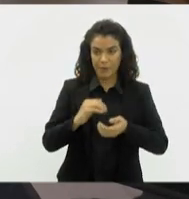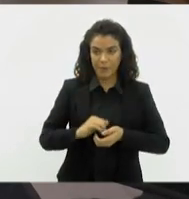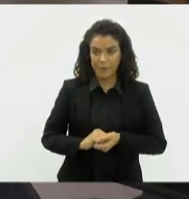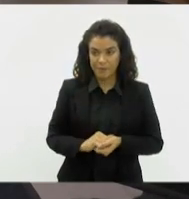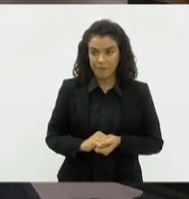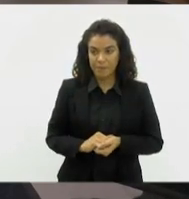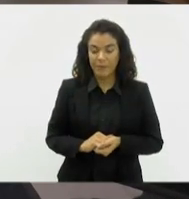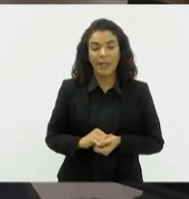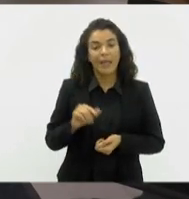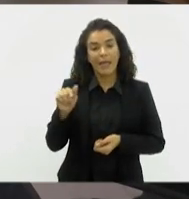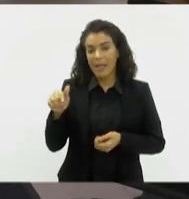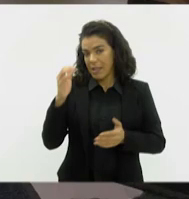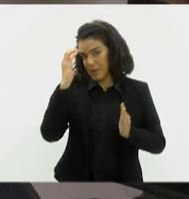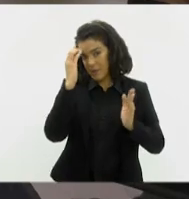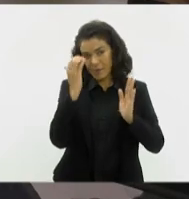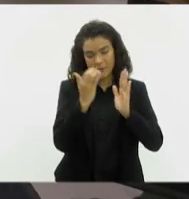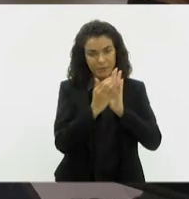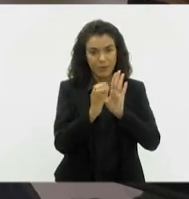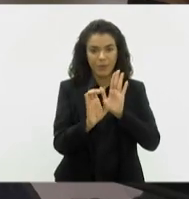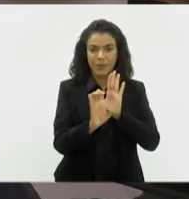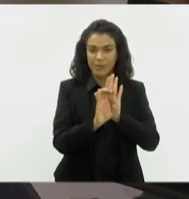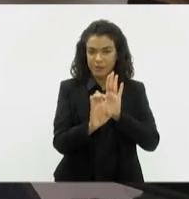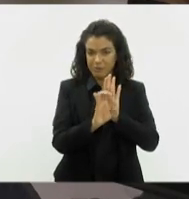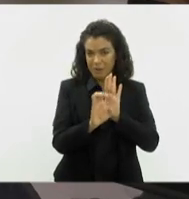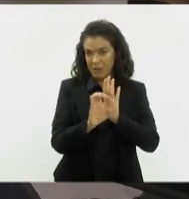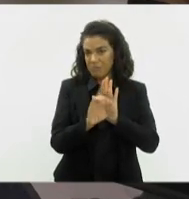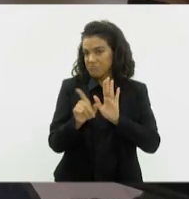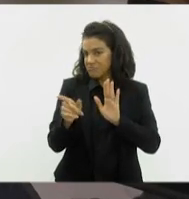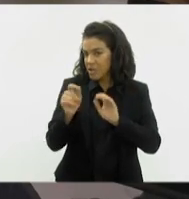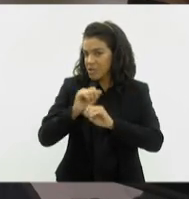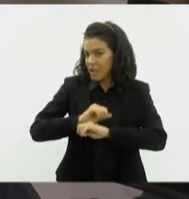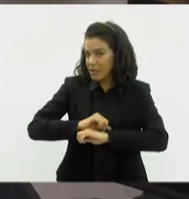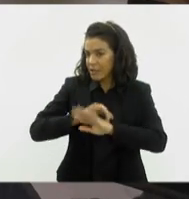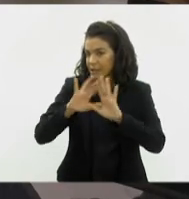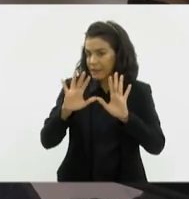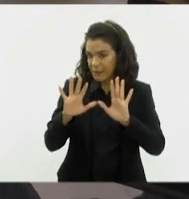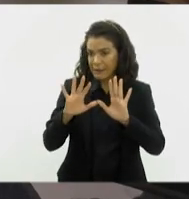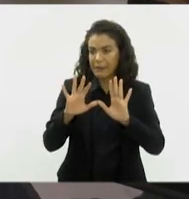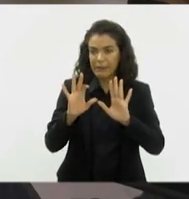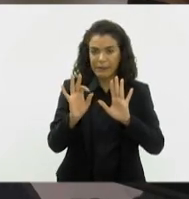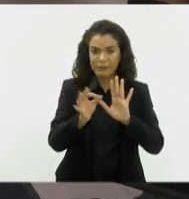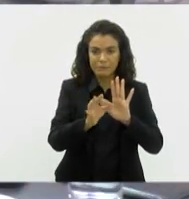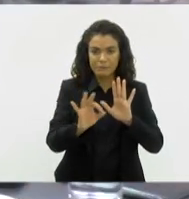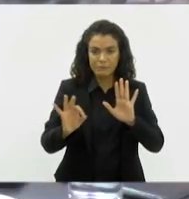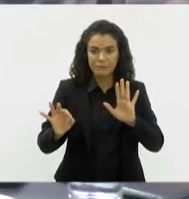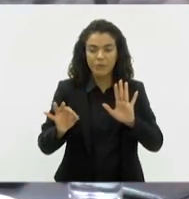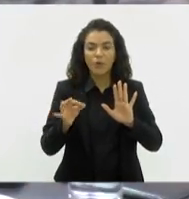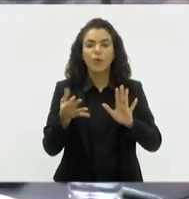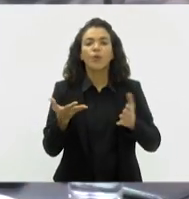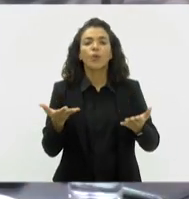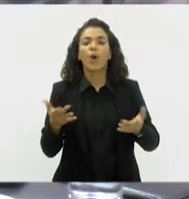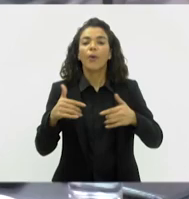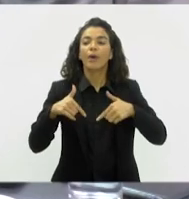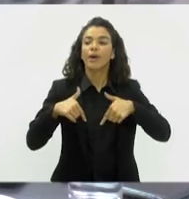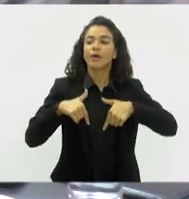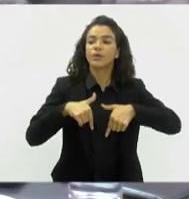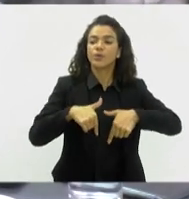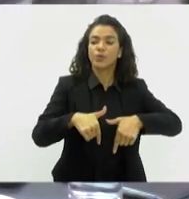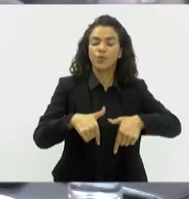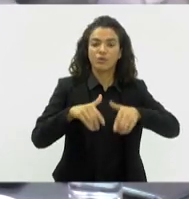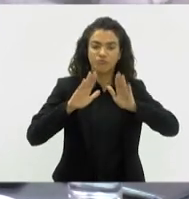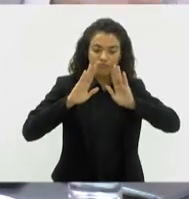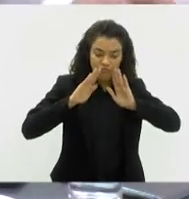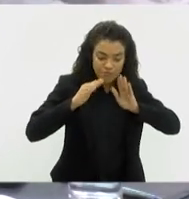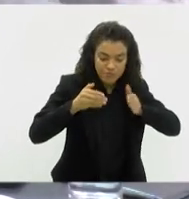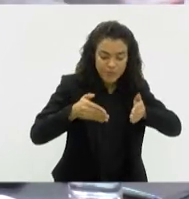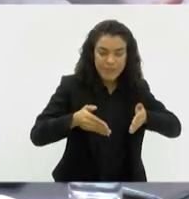entanto, ela não cumpriu o requisito digital, que está mais do que claro para todos aqui, dizendo qual é a formação, qual é a atuação dela